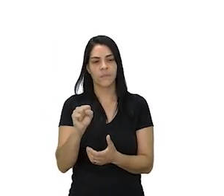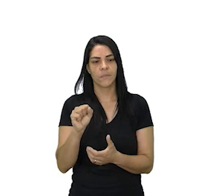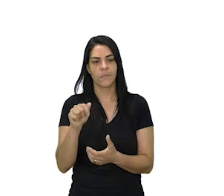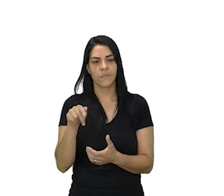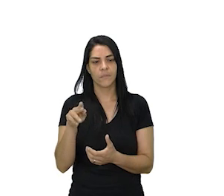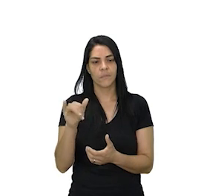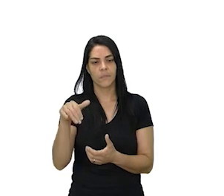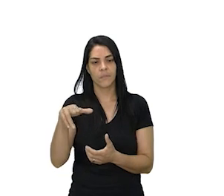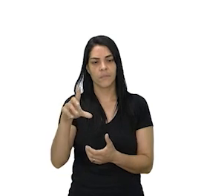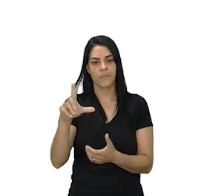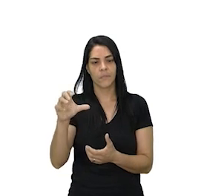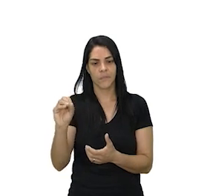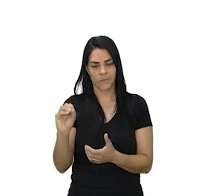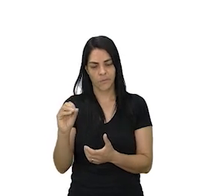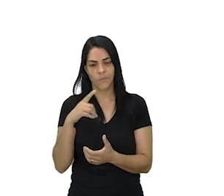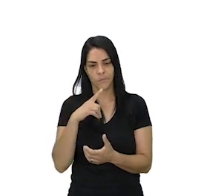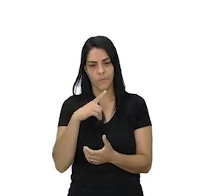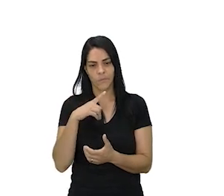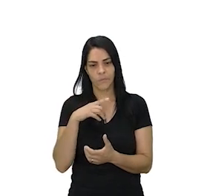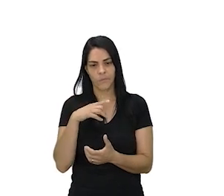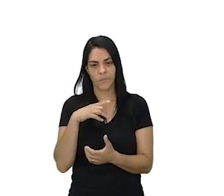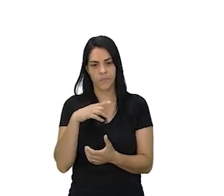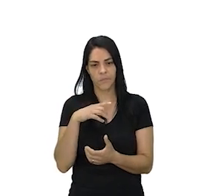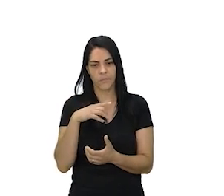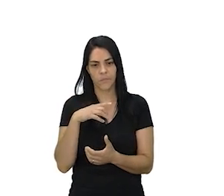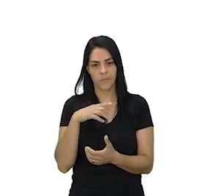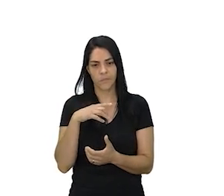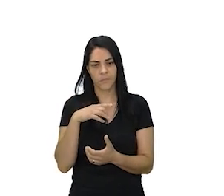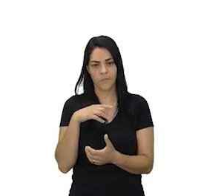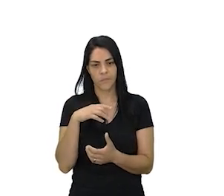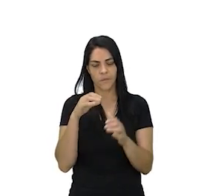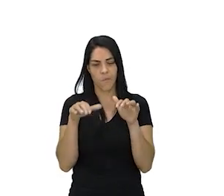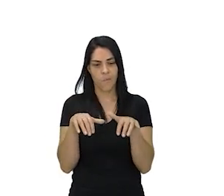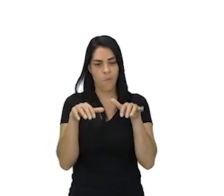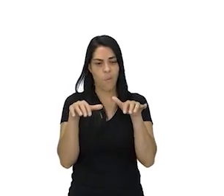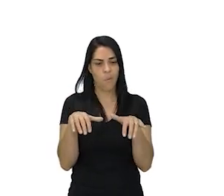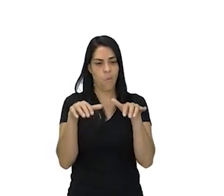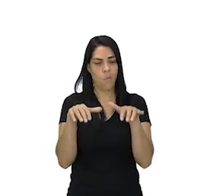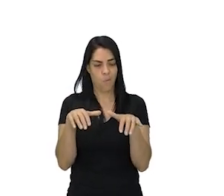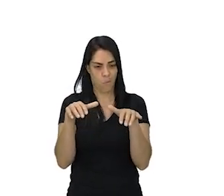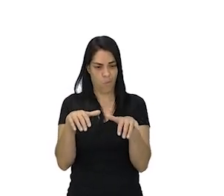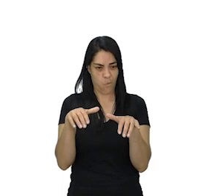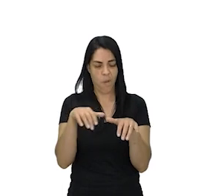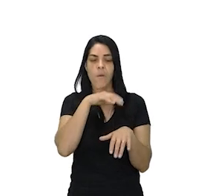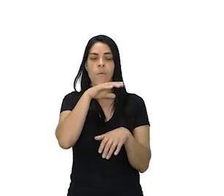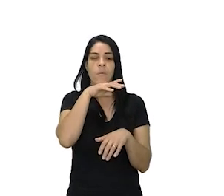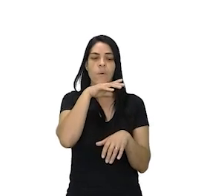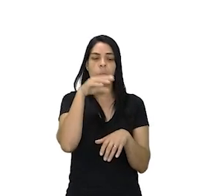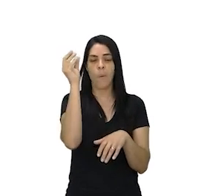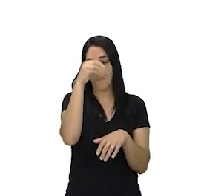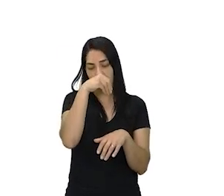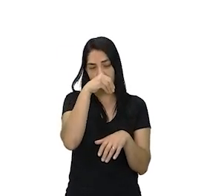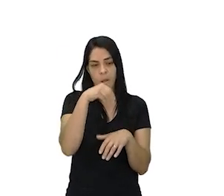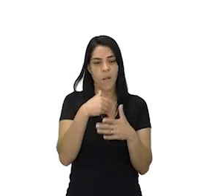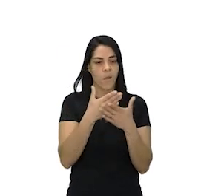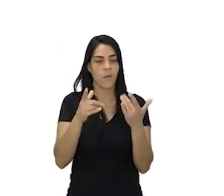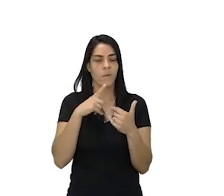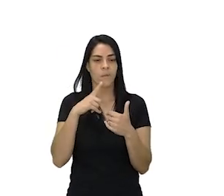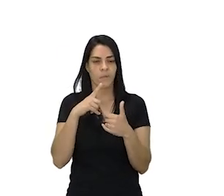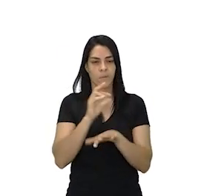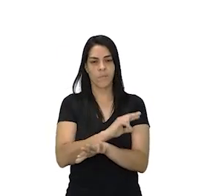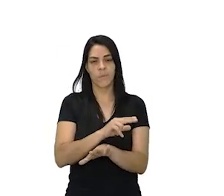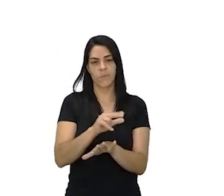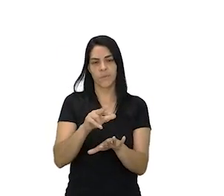eu tenho um canguru, um bicho preguiça. Então, eu tenho aqui nesse zoo